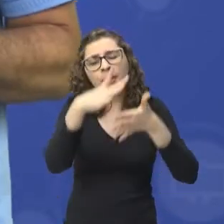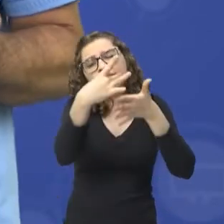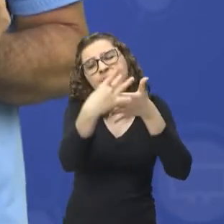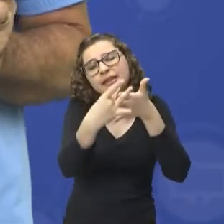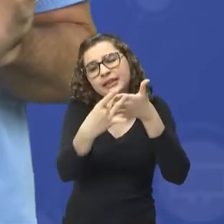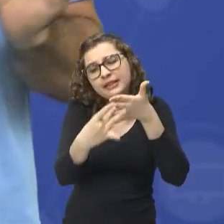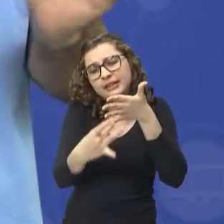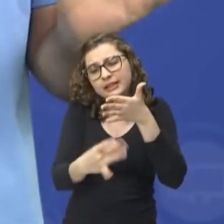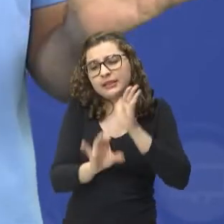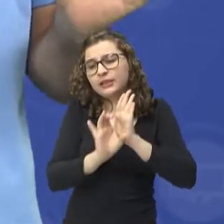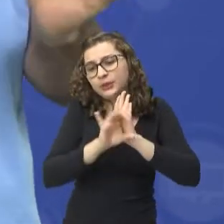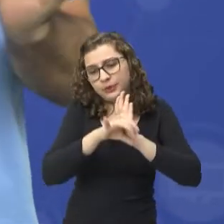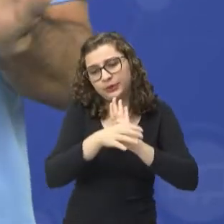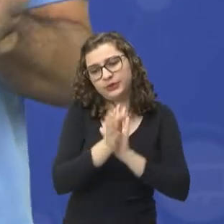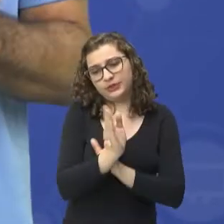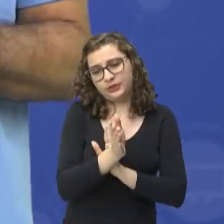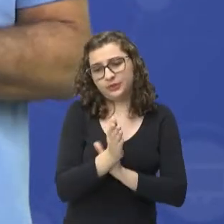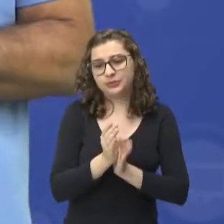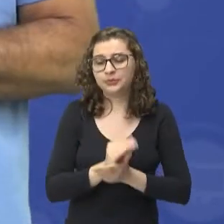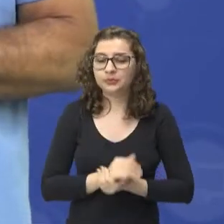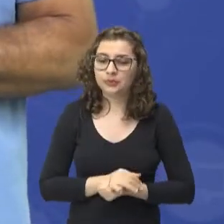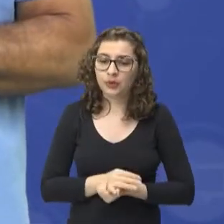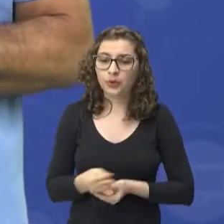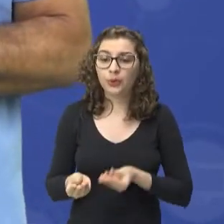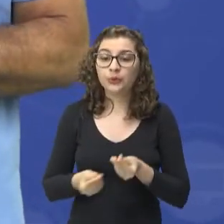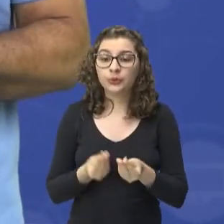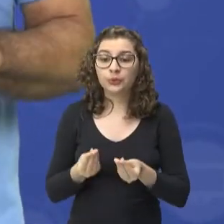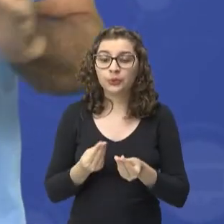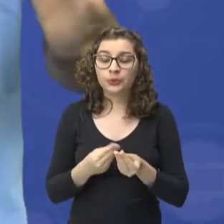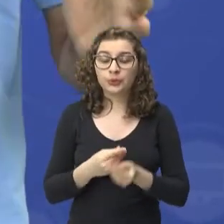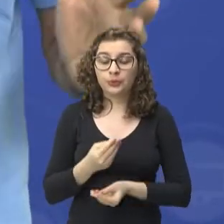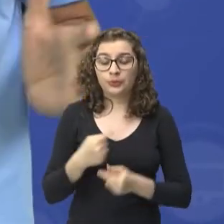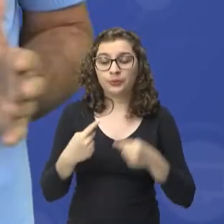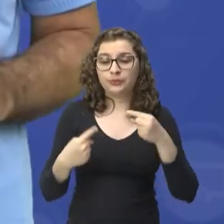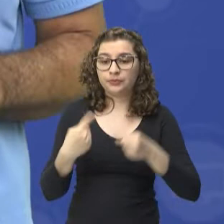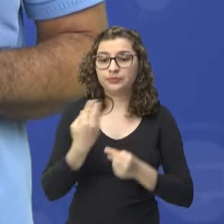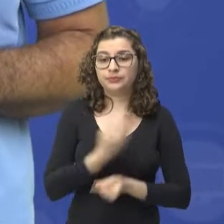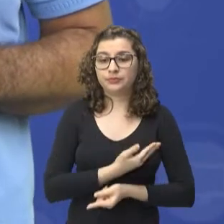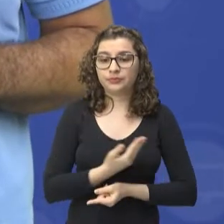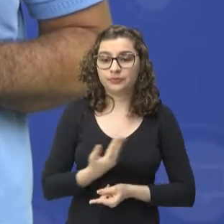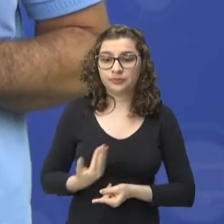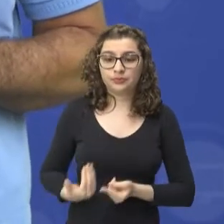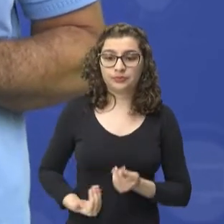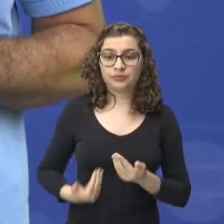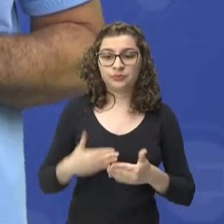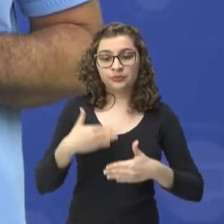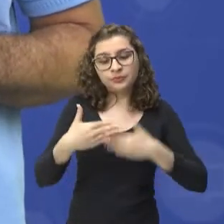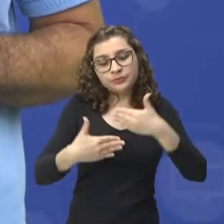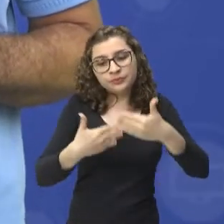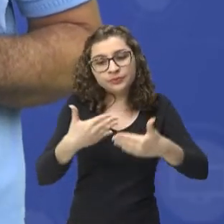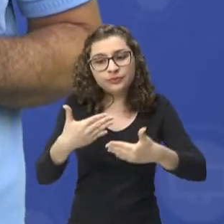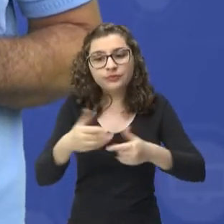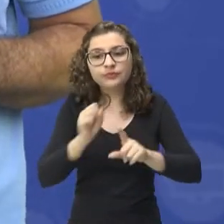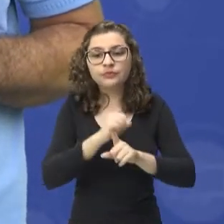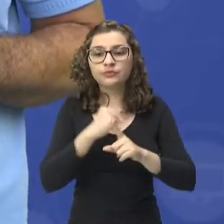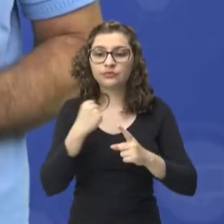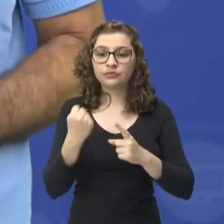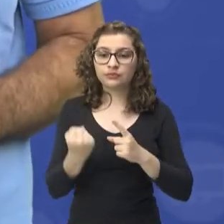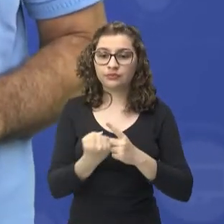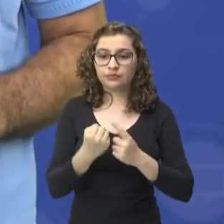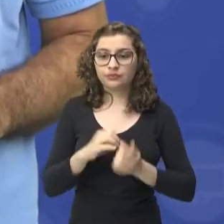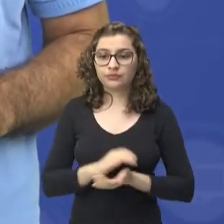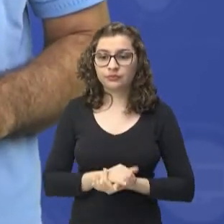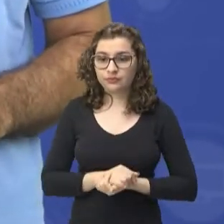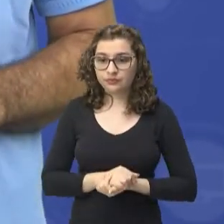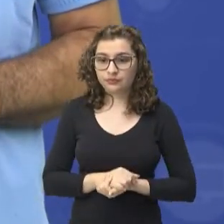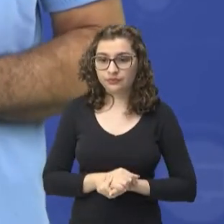né, esse conceito, dando aí como que essa política, como é que são as políticas públicas vão se desenvolver na sociedade,